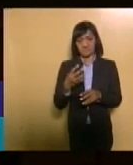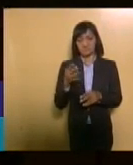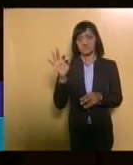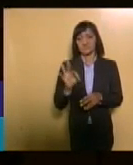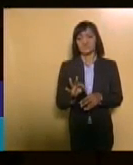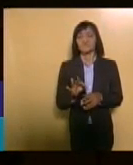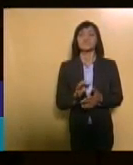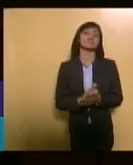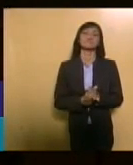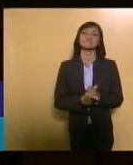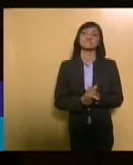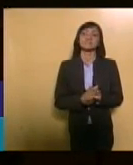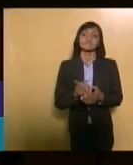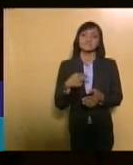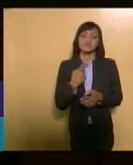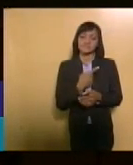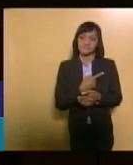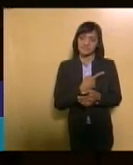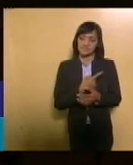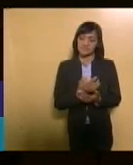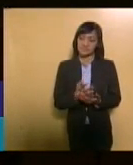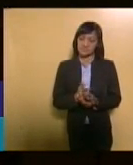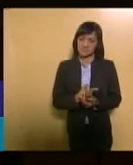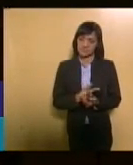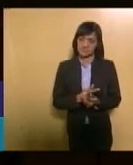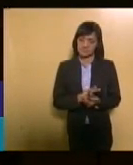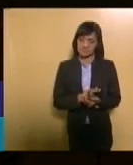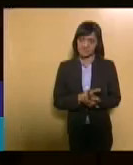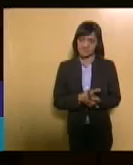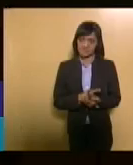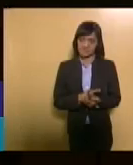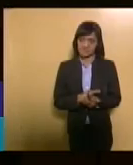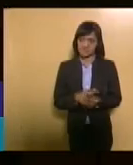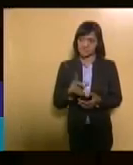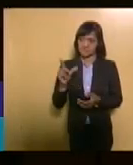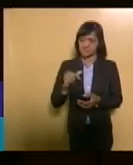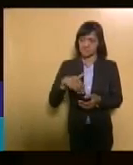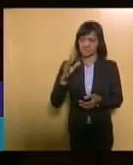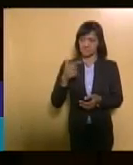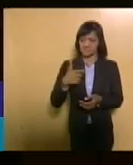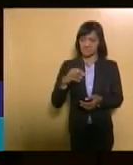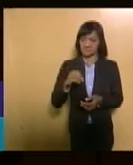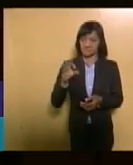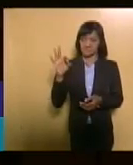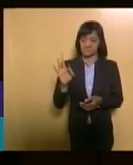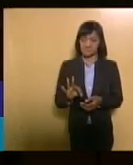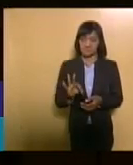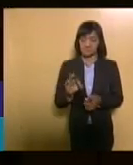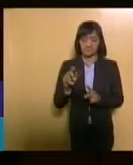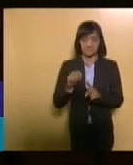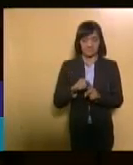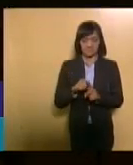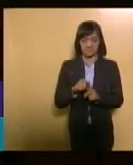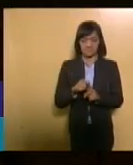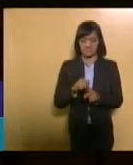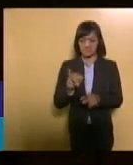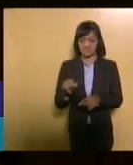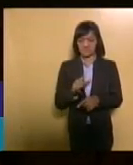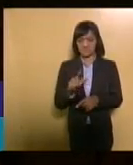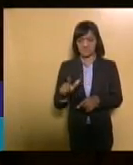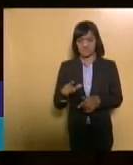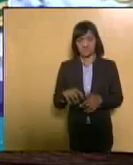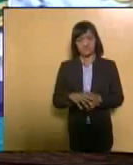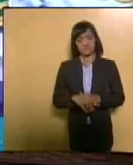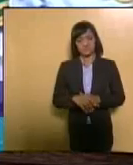14% estamos num viés nós nós reduzimos mais de 20% agora no mês de de Julho né só